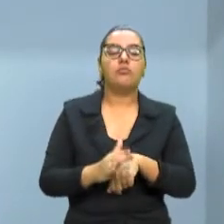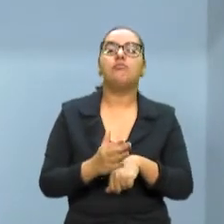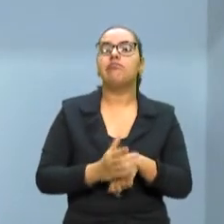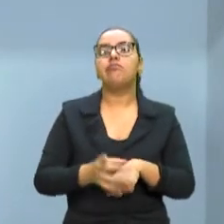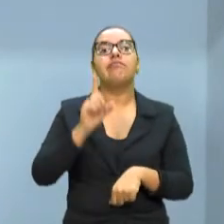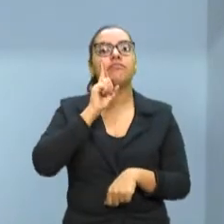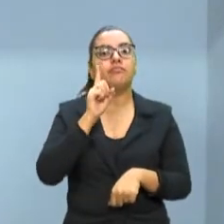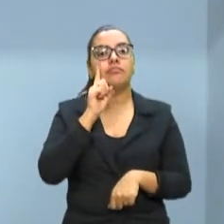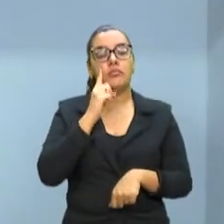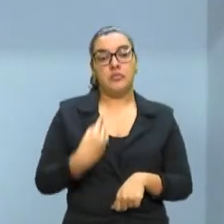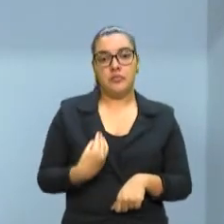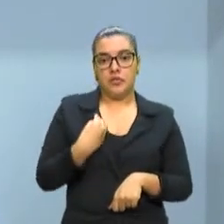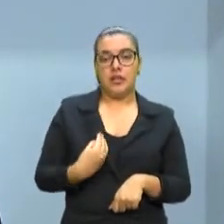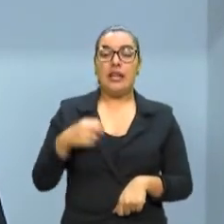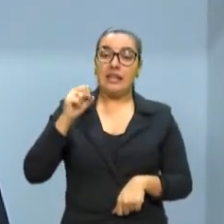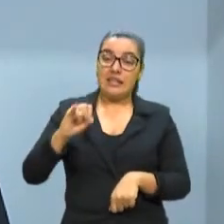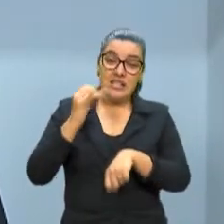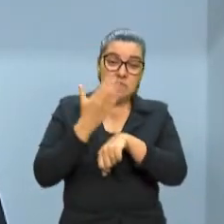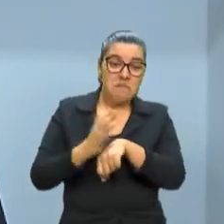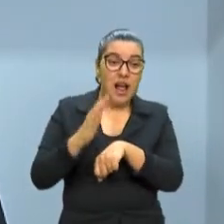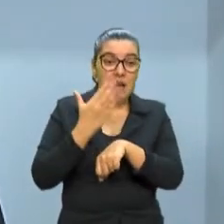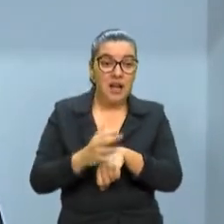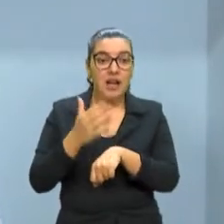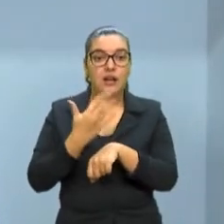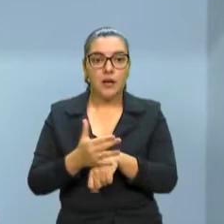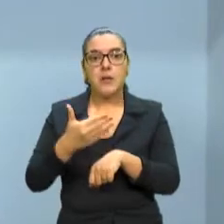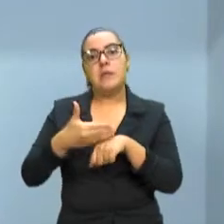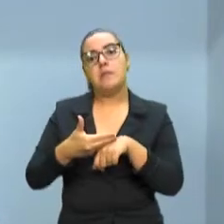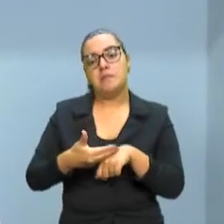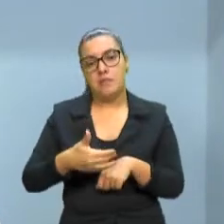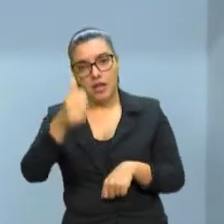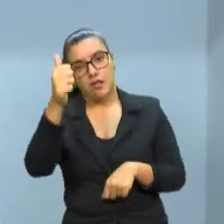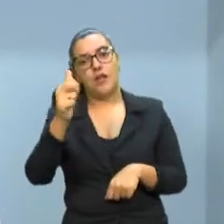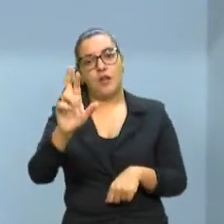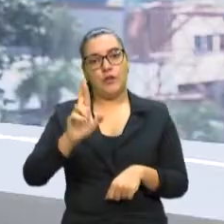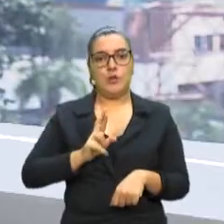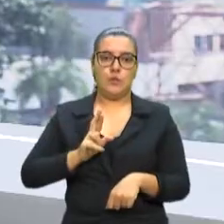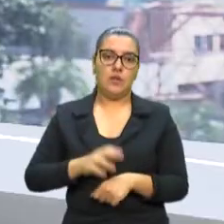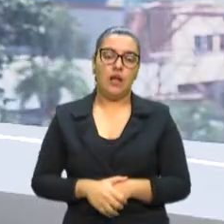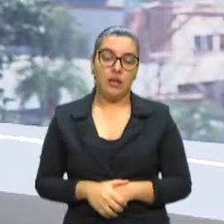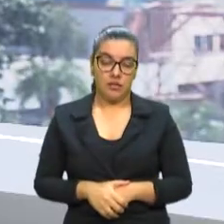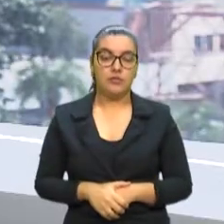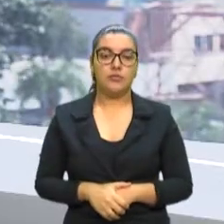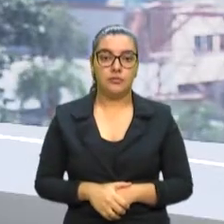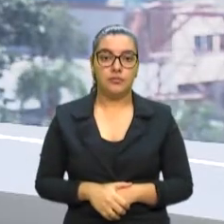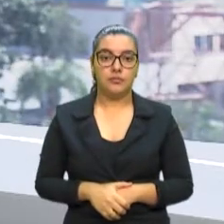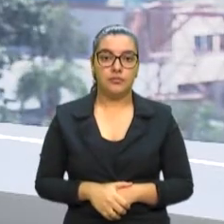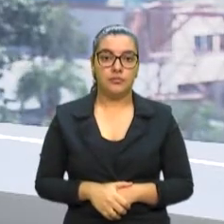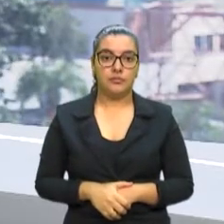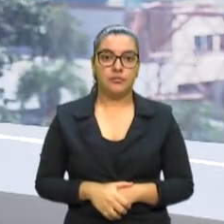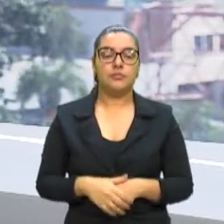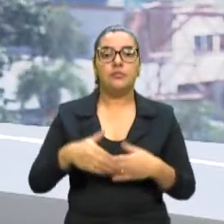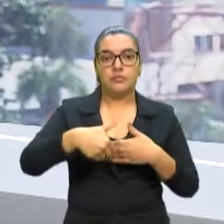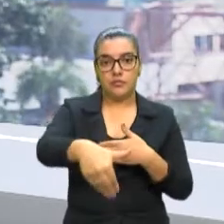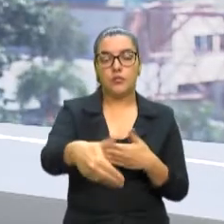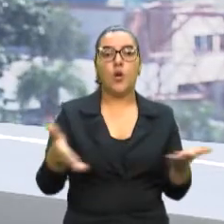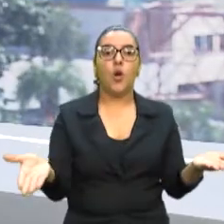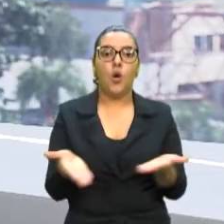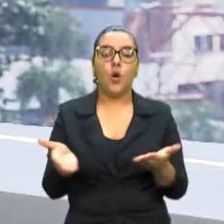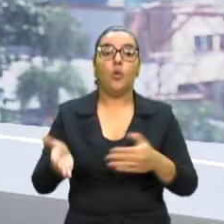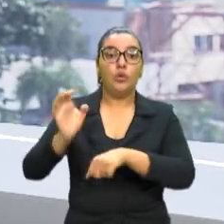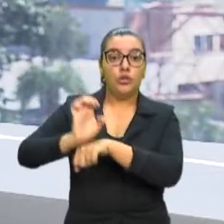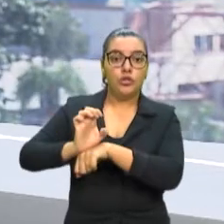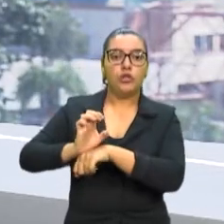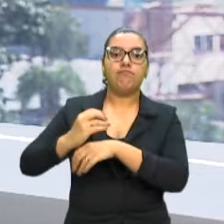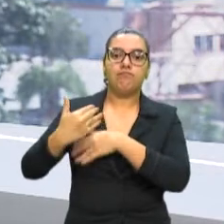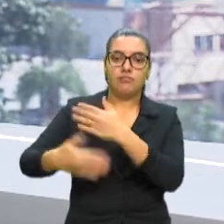na vida, quanto mais você pratica, melhor é o resultado final. A partir de hoje, o Estado avança